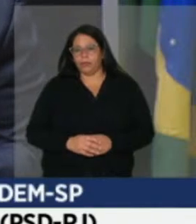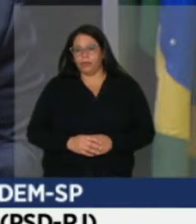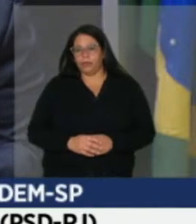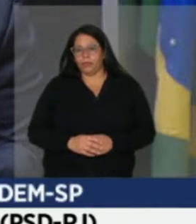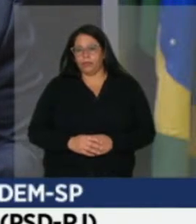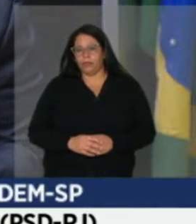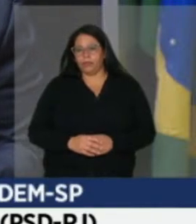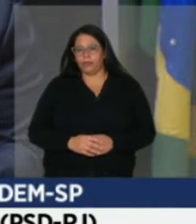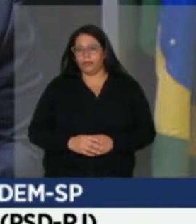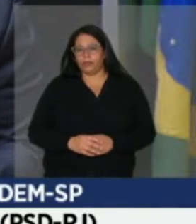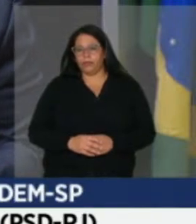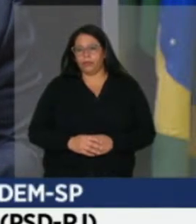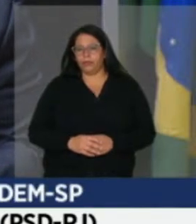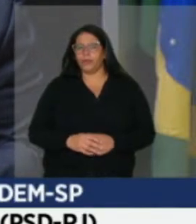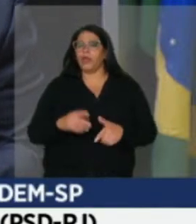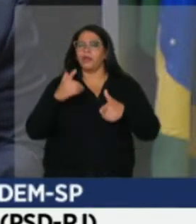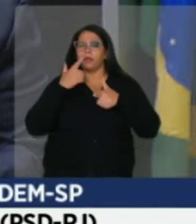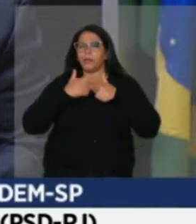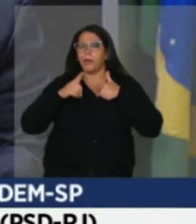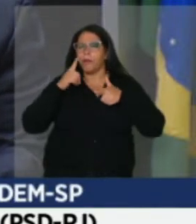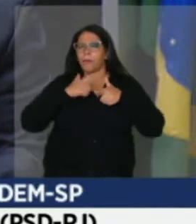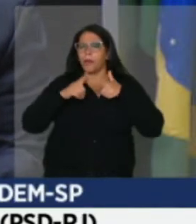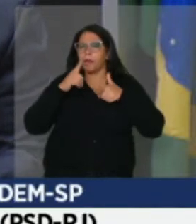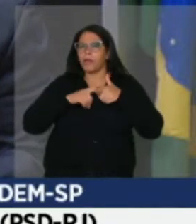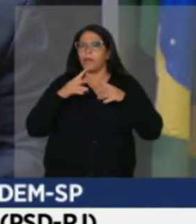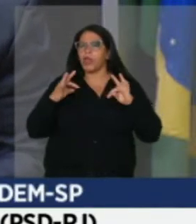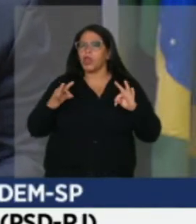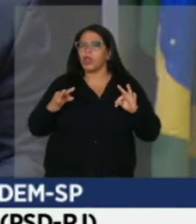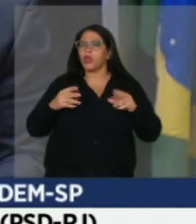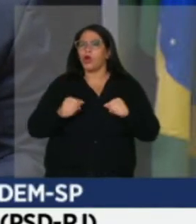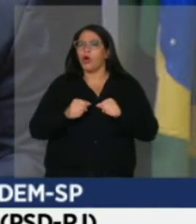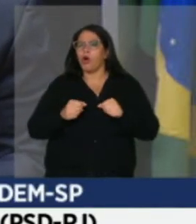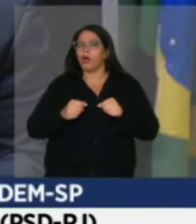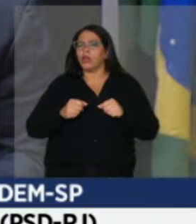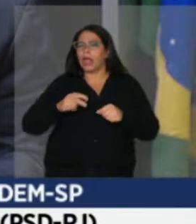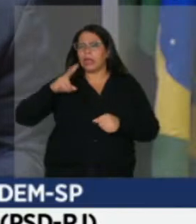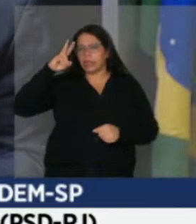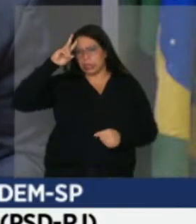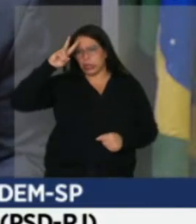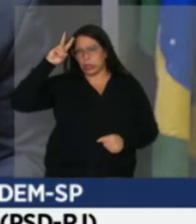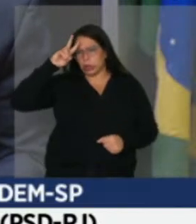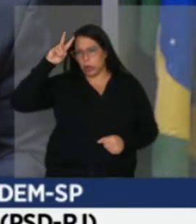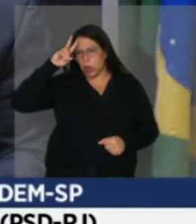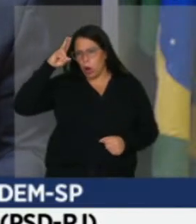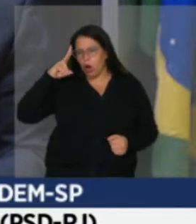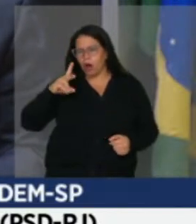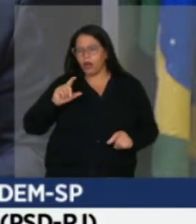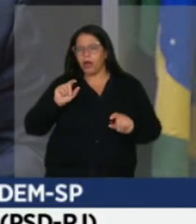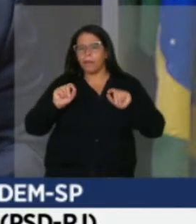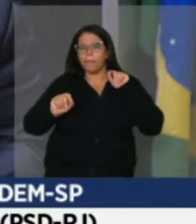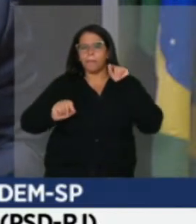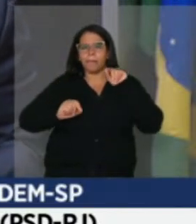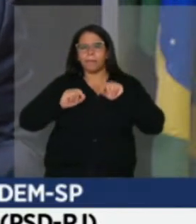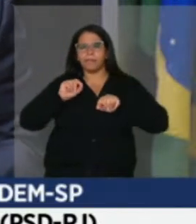Todo esse imbróglio, toda essa narrativa em busca